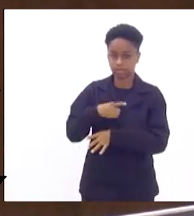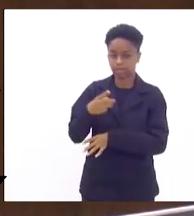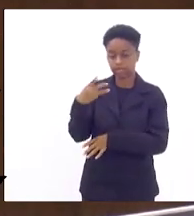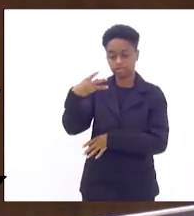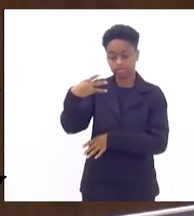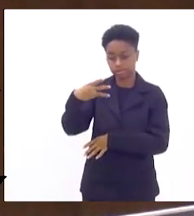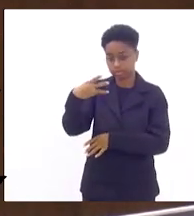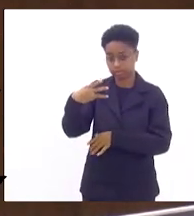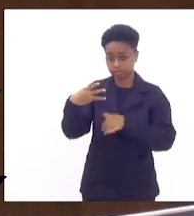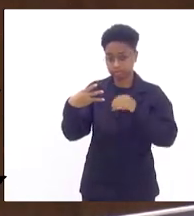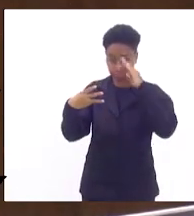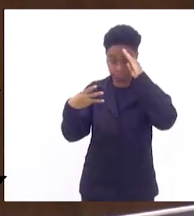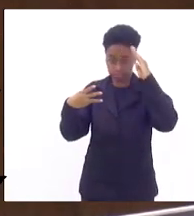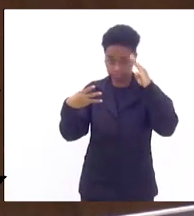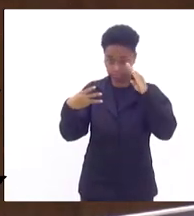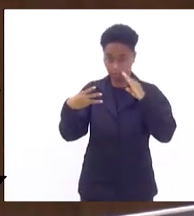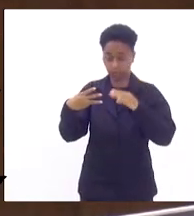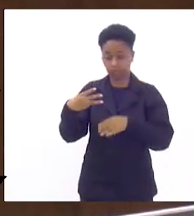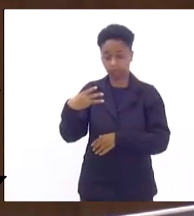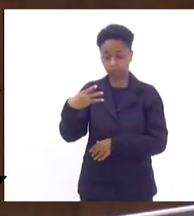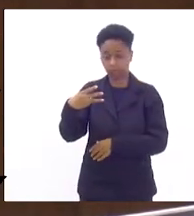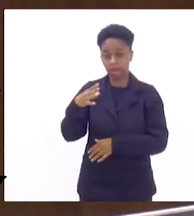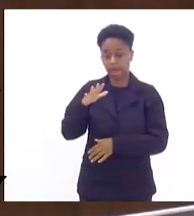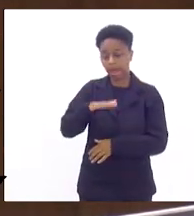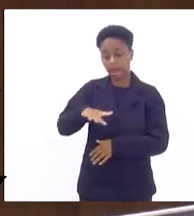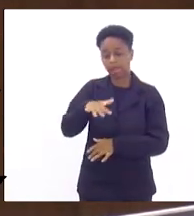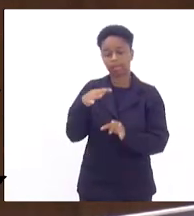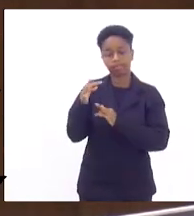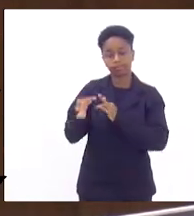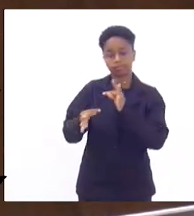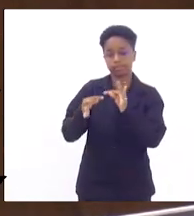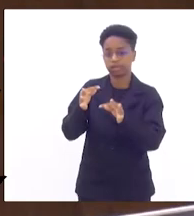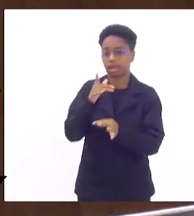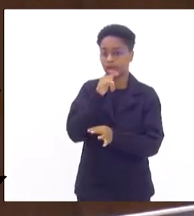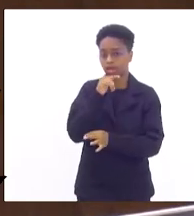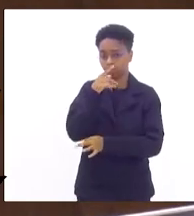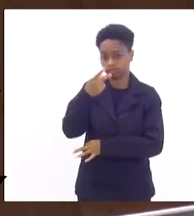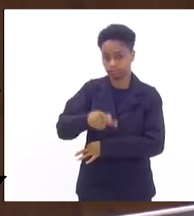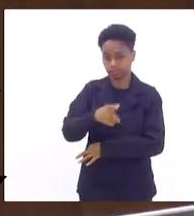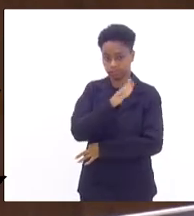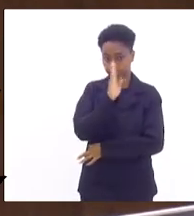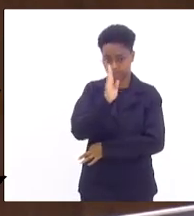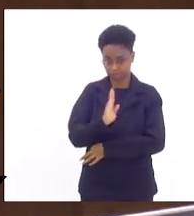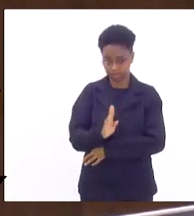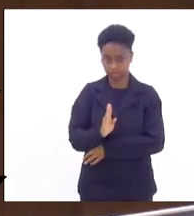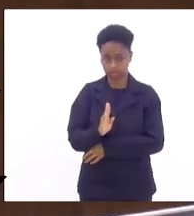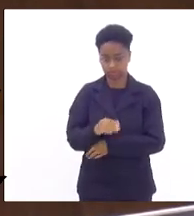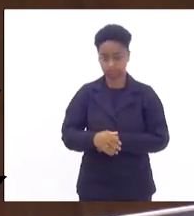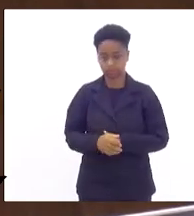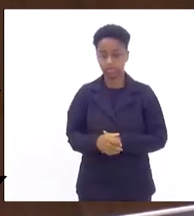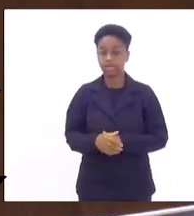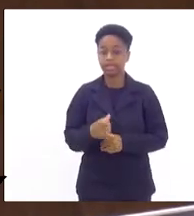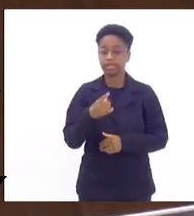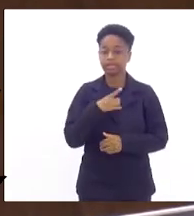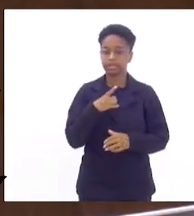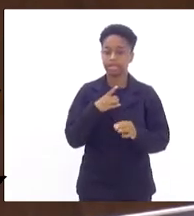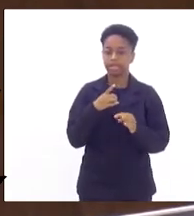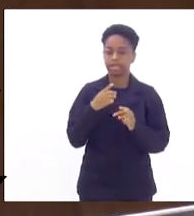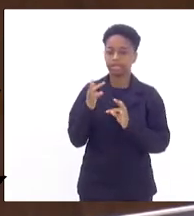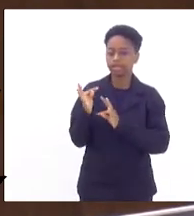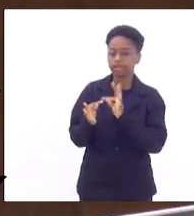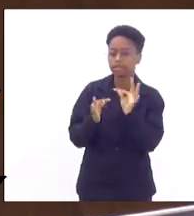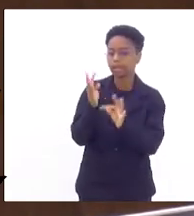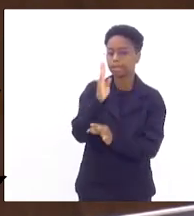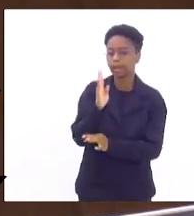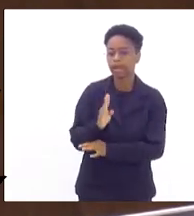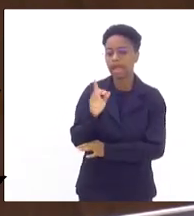3 primeiras colocadas no ranking do Trata Brasil. E, independentemente do Trata Brasil ser um